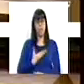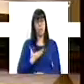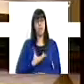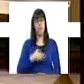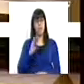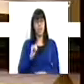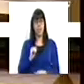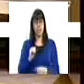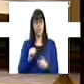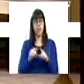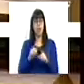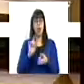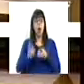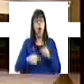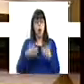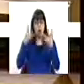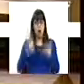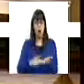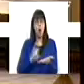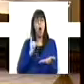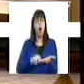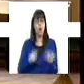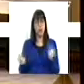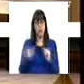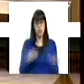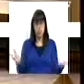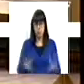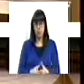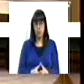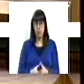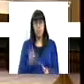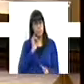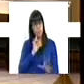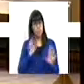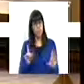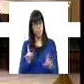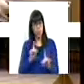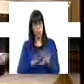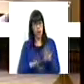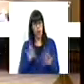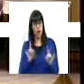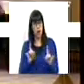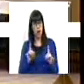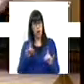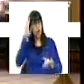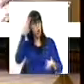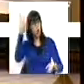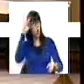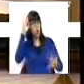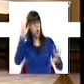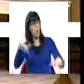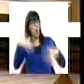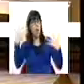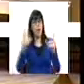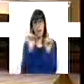do CDS, que orçamento estaríamos a discutir. Isto é importante, não é para fazer assim um exercício teórico de